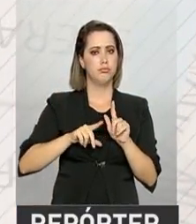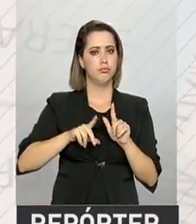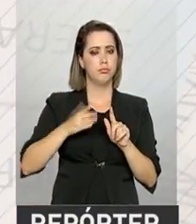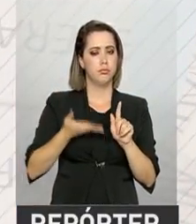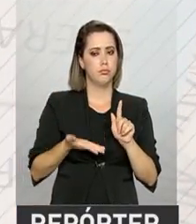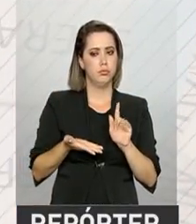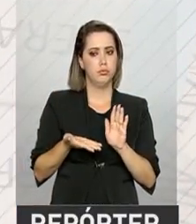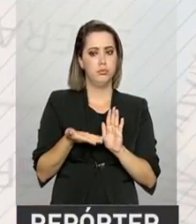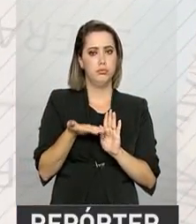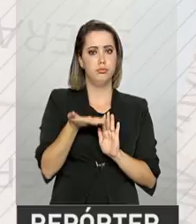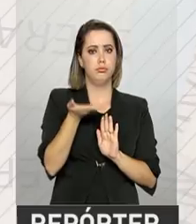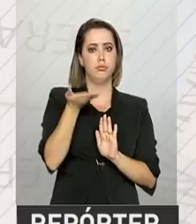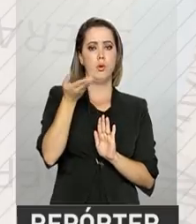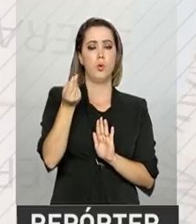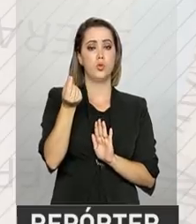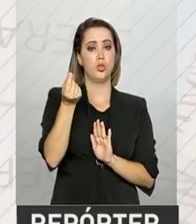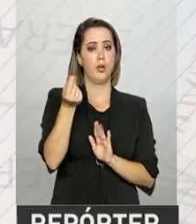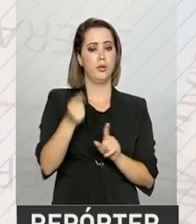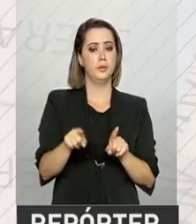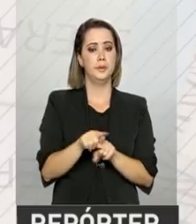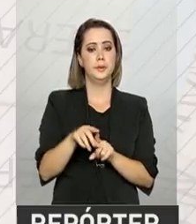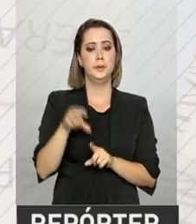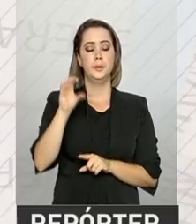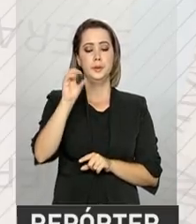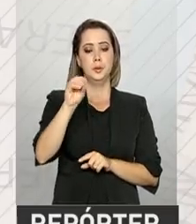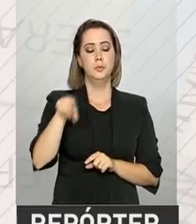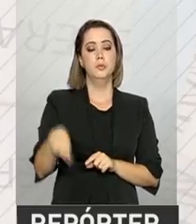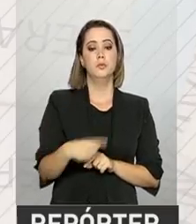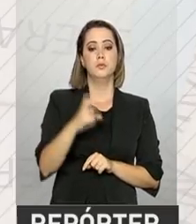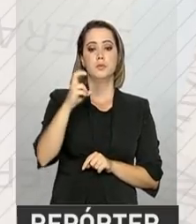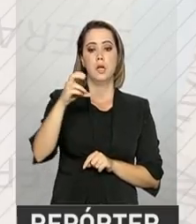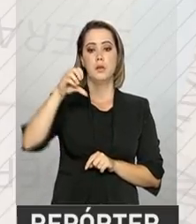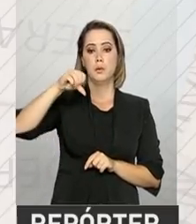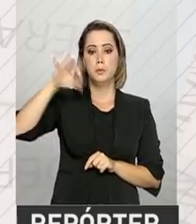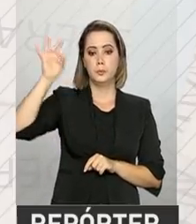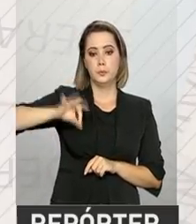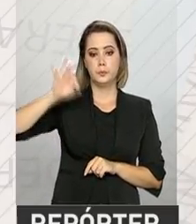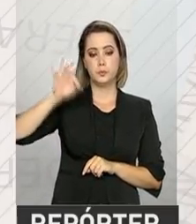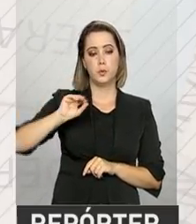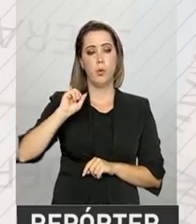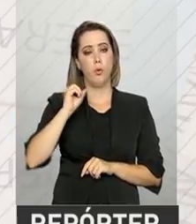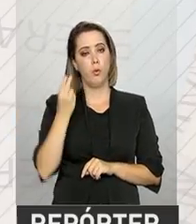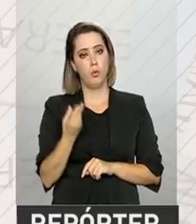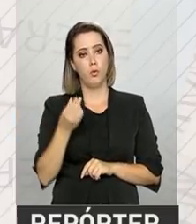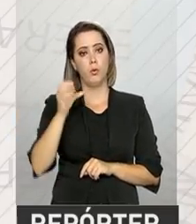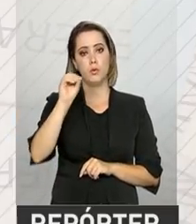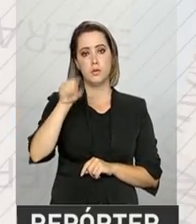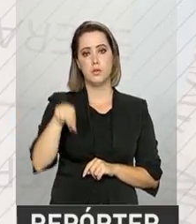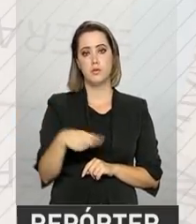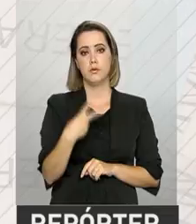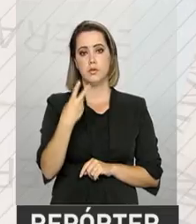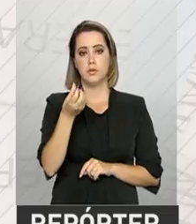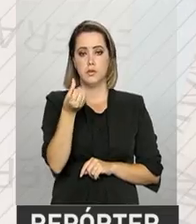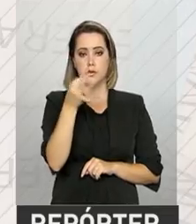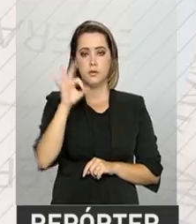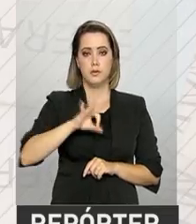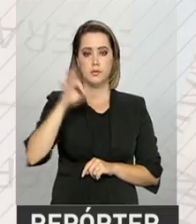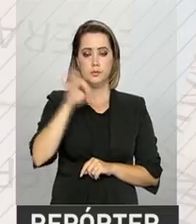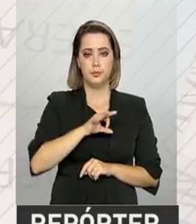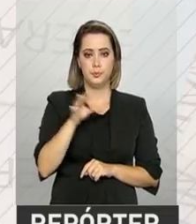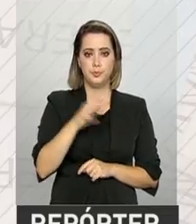de 0,59 ou 0,26 descontada a inflação medida pelo